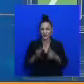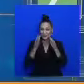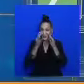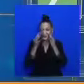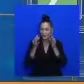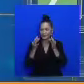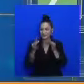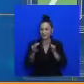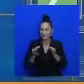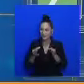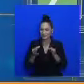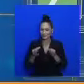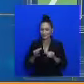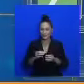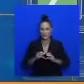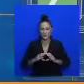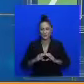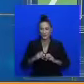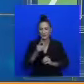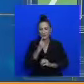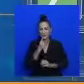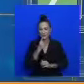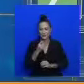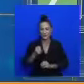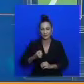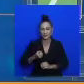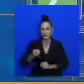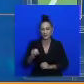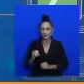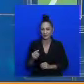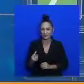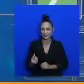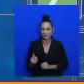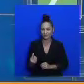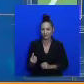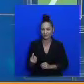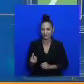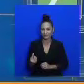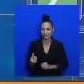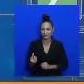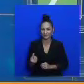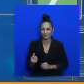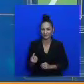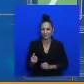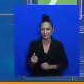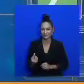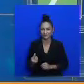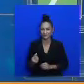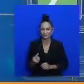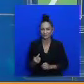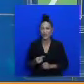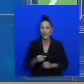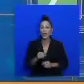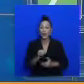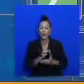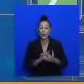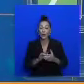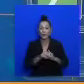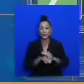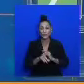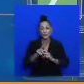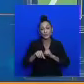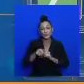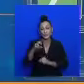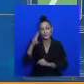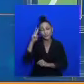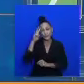Fique atento. Bola vermelha, número 01. Vermelha, 01. Lotomania com sorteios